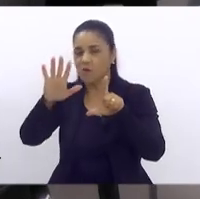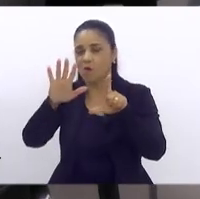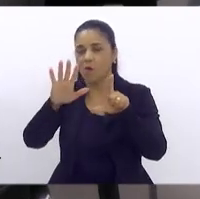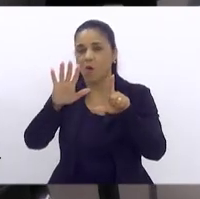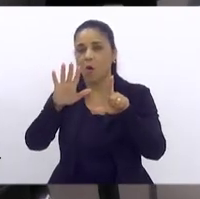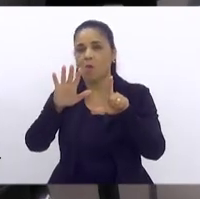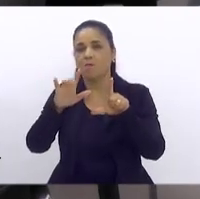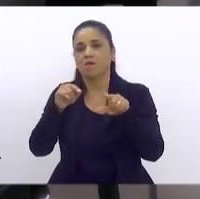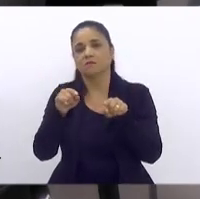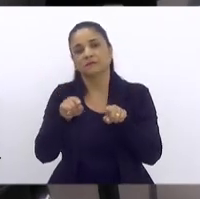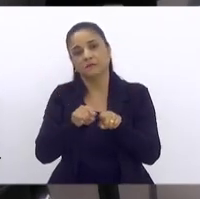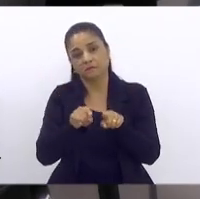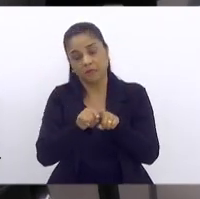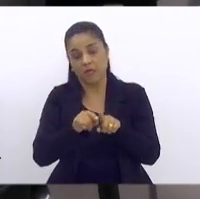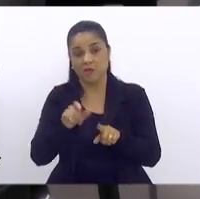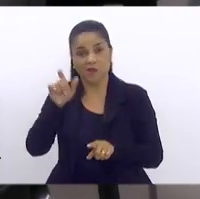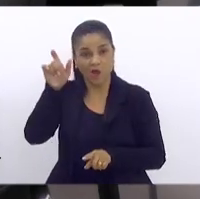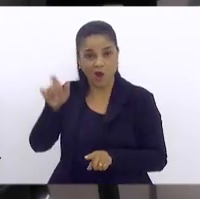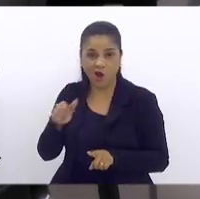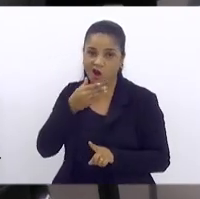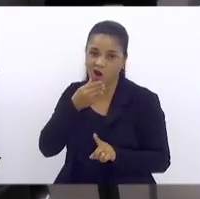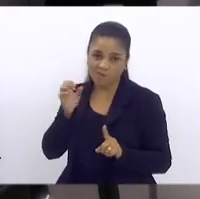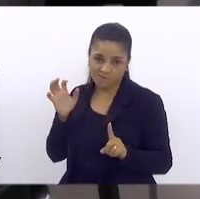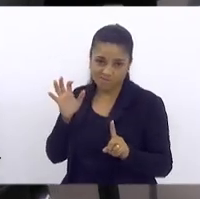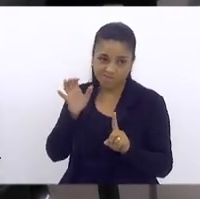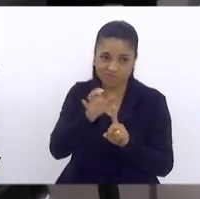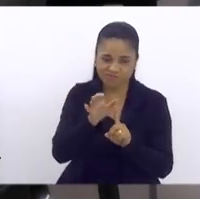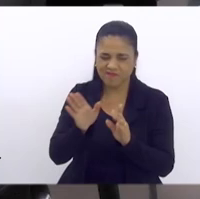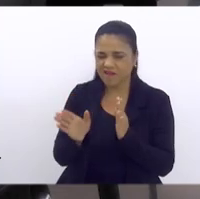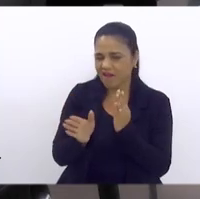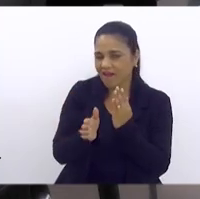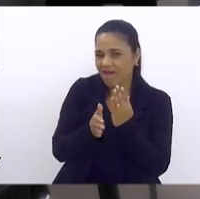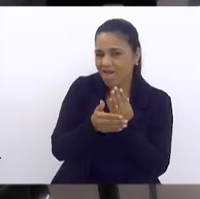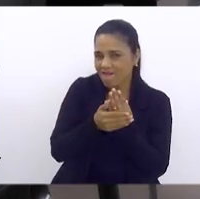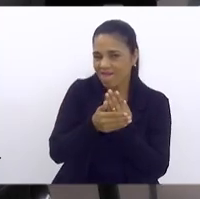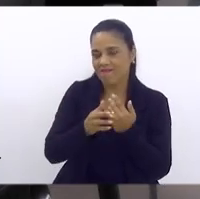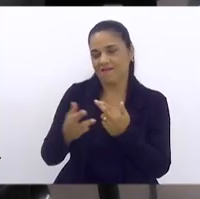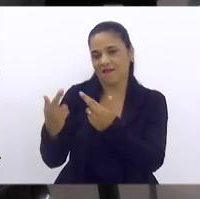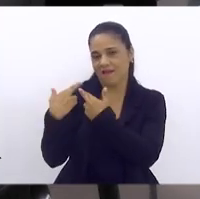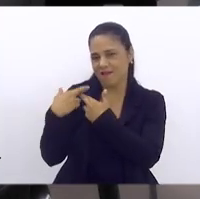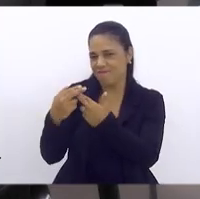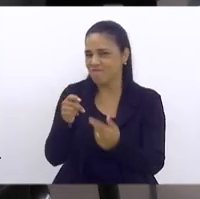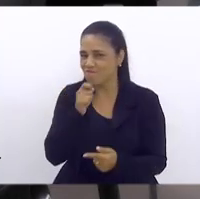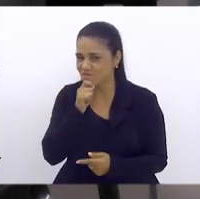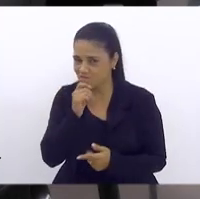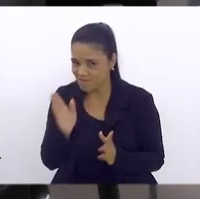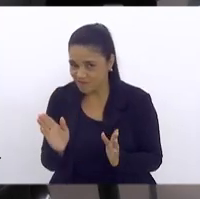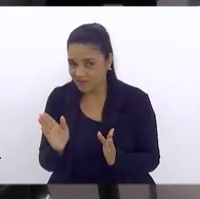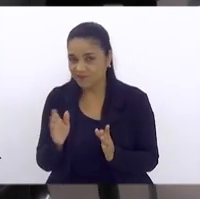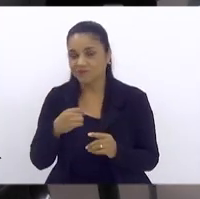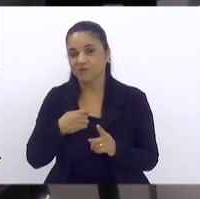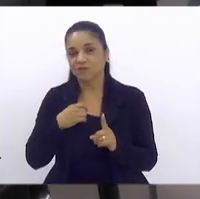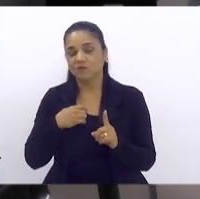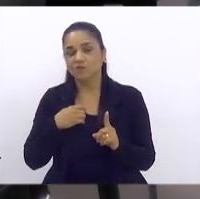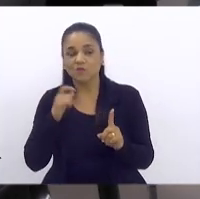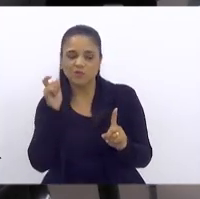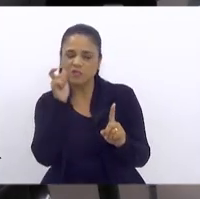das próprias plataformas, talvez porque os agressores fazem isso de forma mais privada para não serem responsabilizados. Porque o insulto é muito fácil da